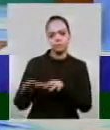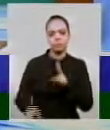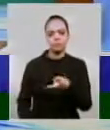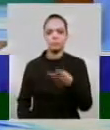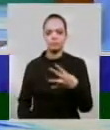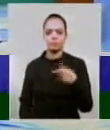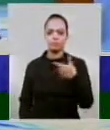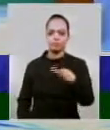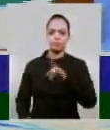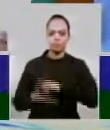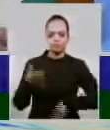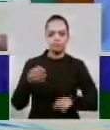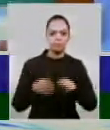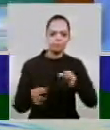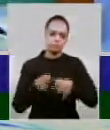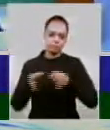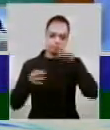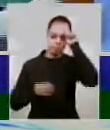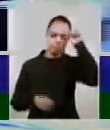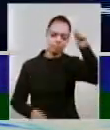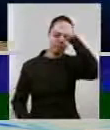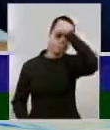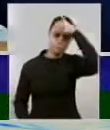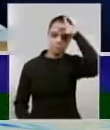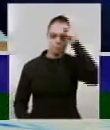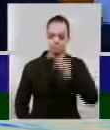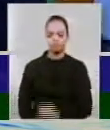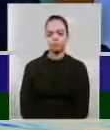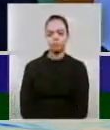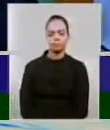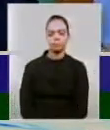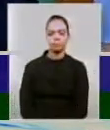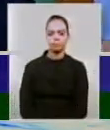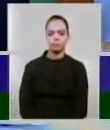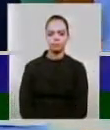outras providências. Projeto do Prefeito Municipal.